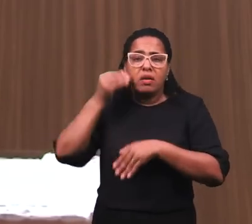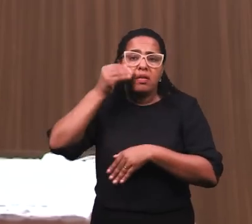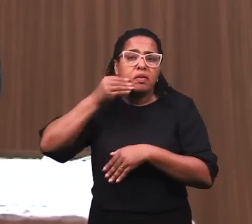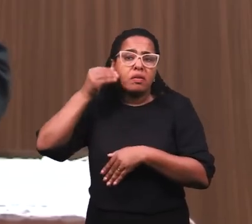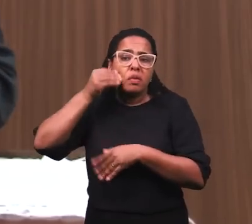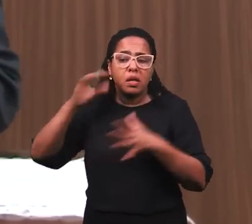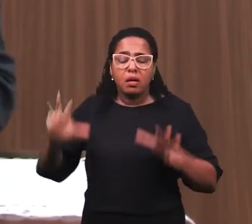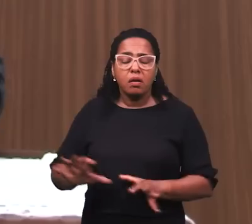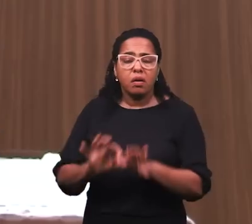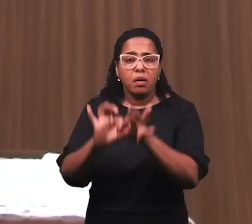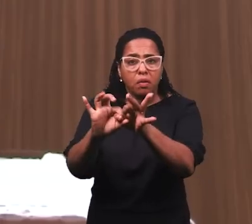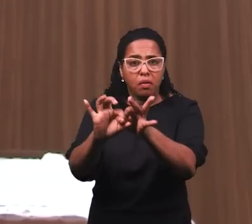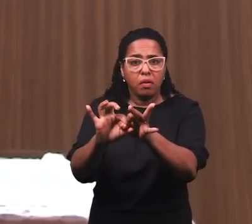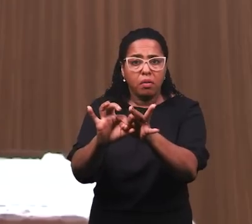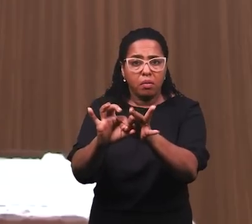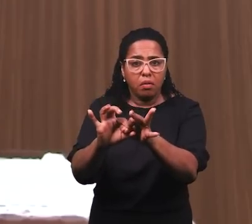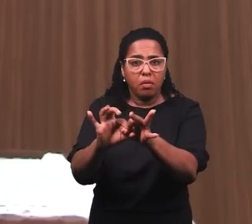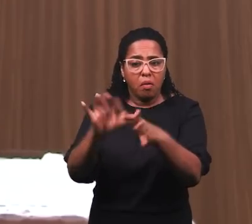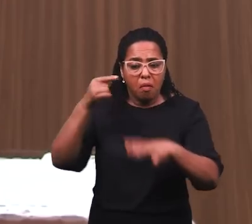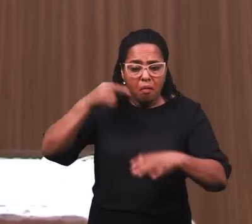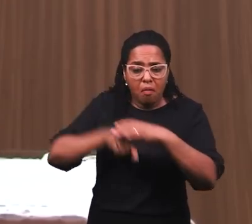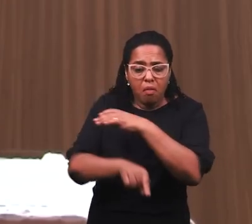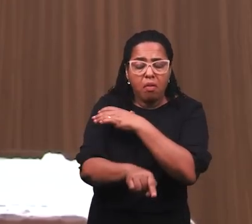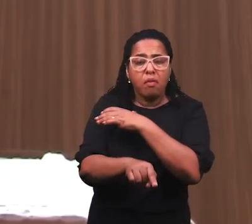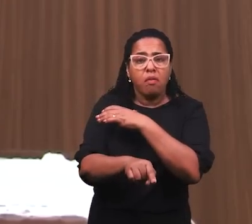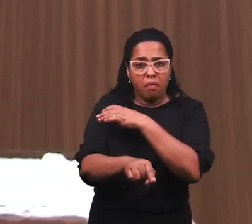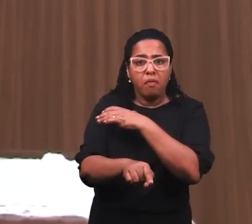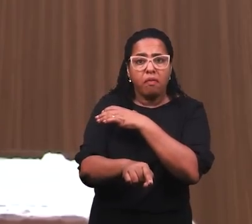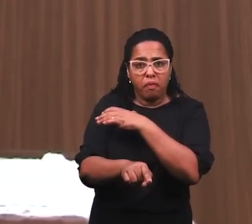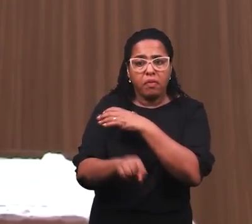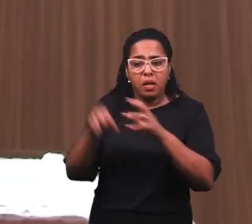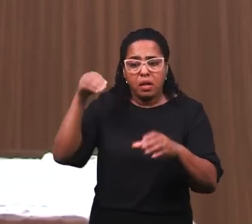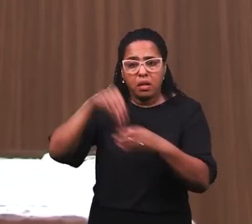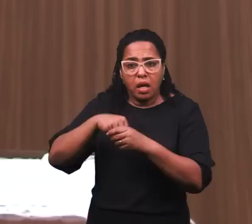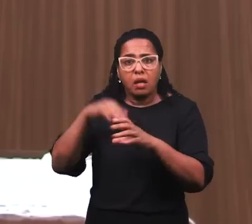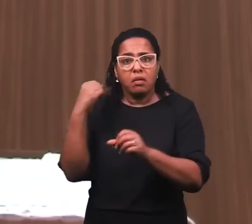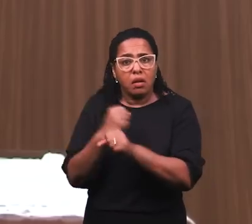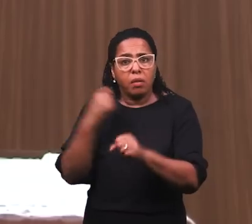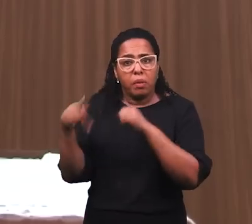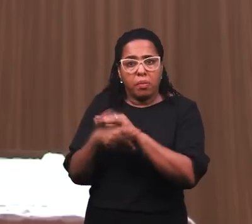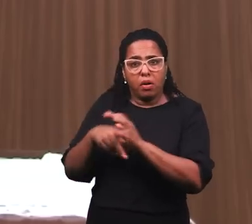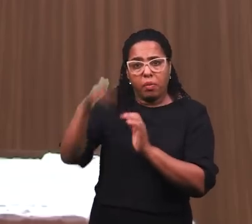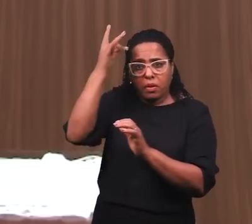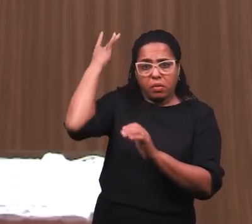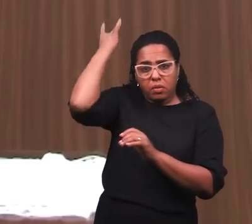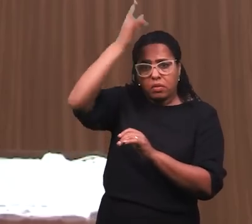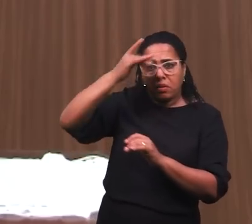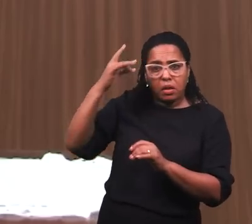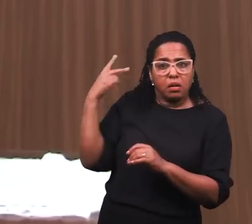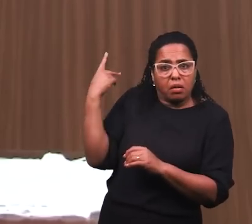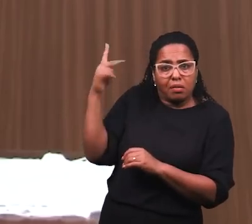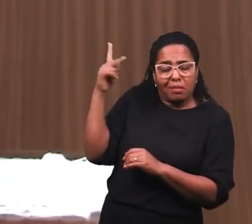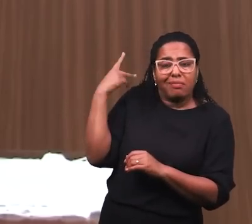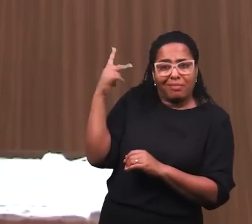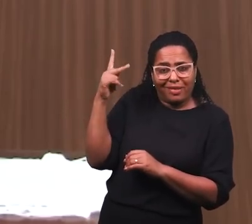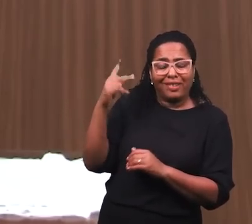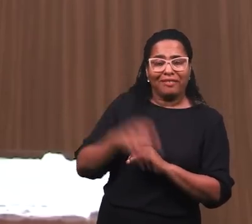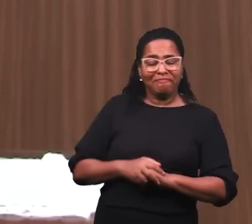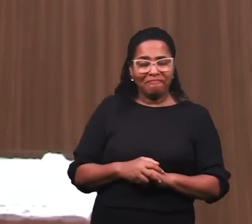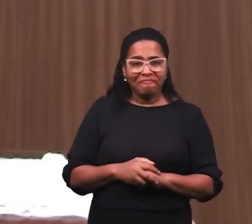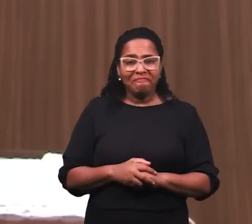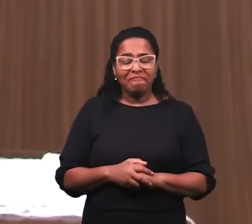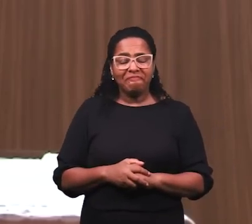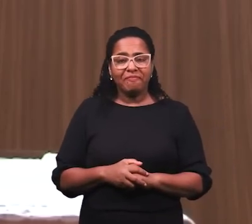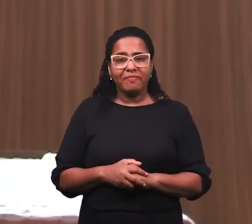uma comunhão, algo ainda mais profundo na sua obra. E quando falamos na sua obra, na obra do